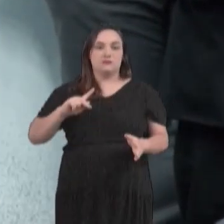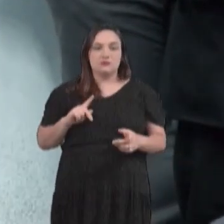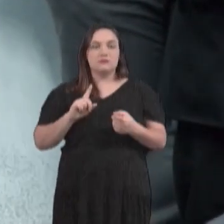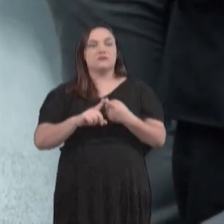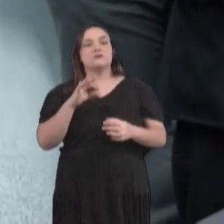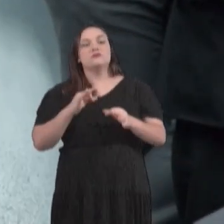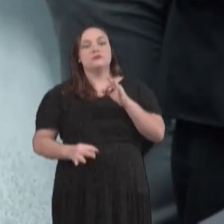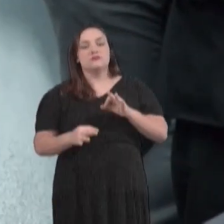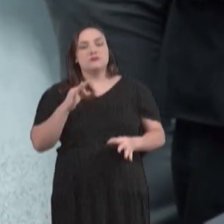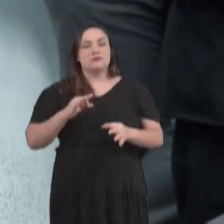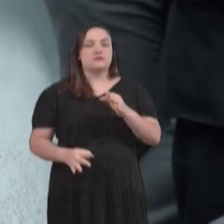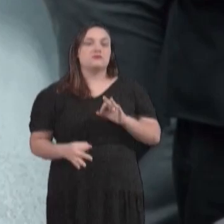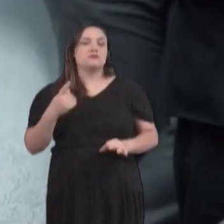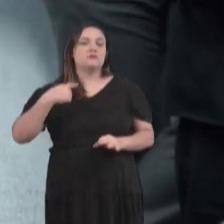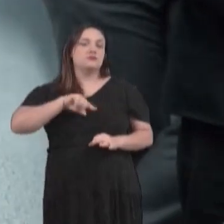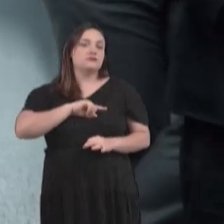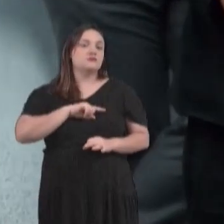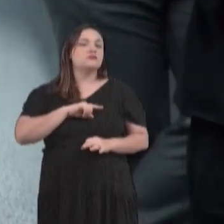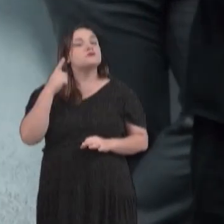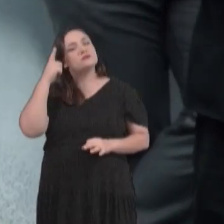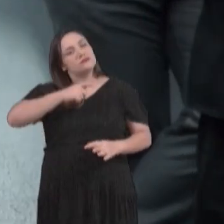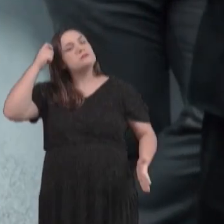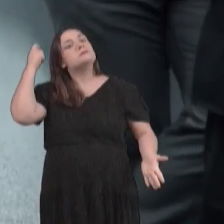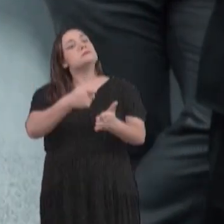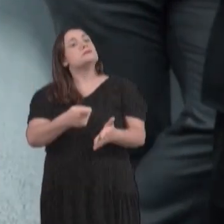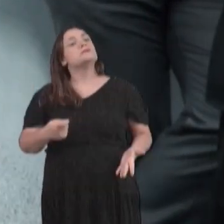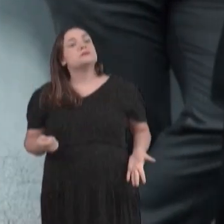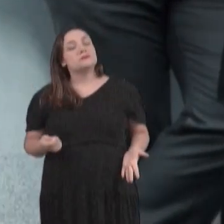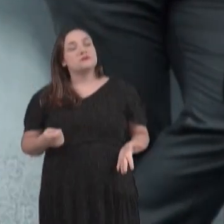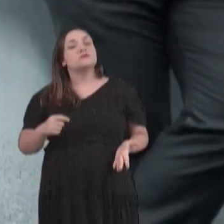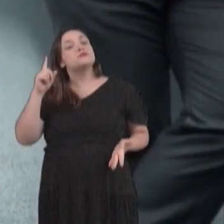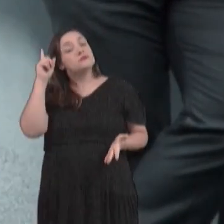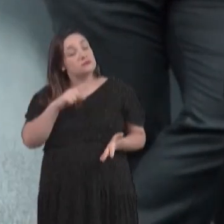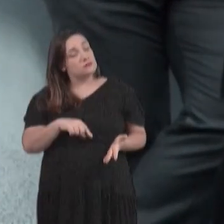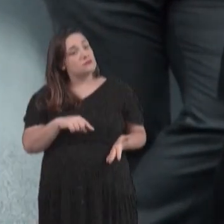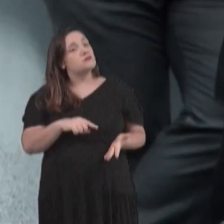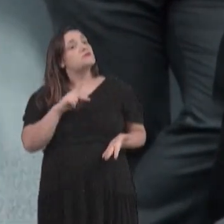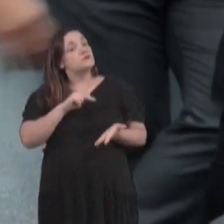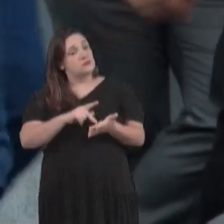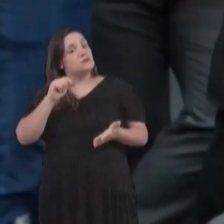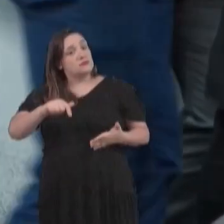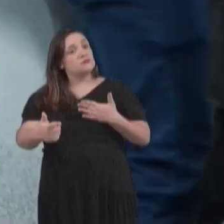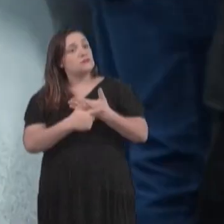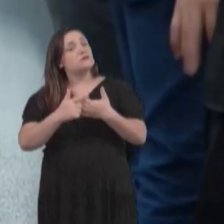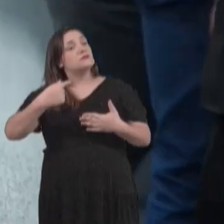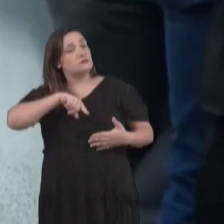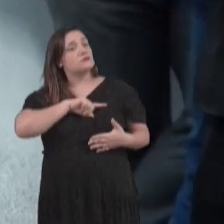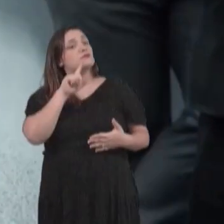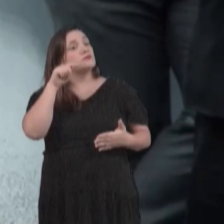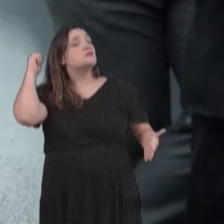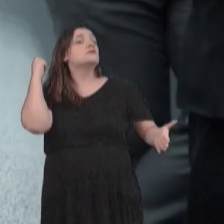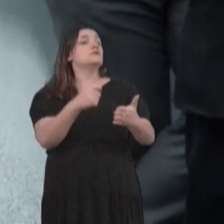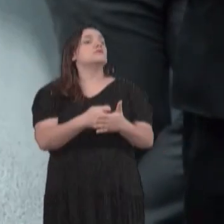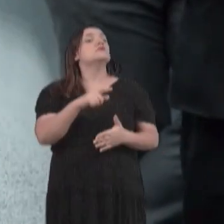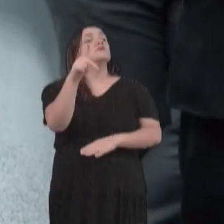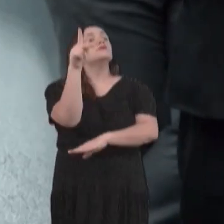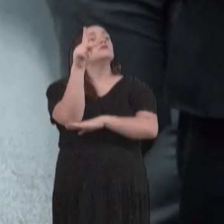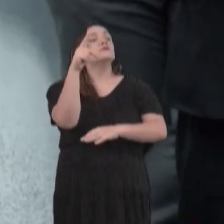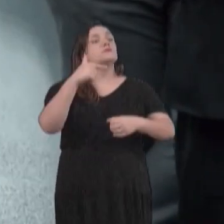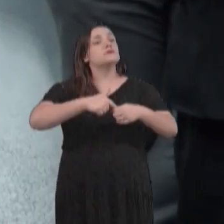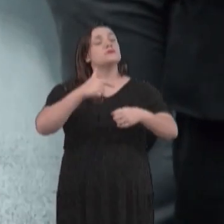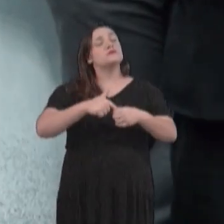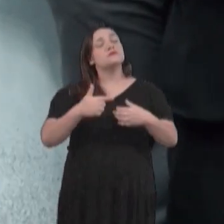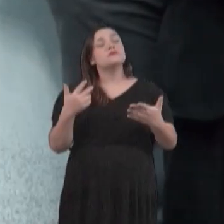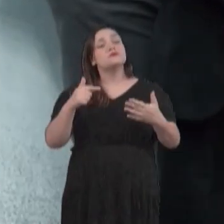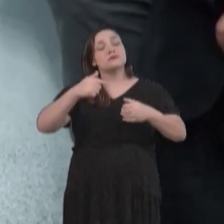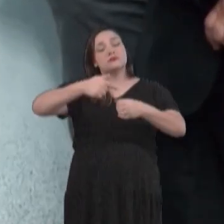do Judiciário, para a gente exigir, e esse é o papel desta casa, exigir que os postos